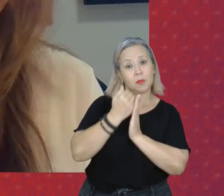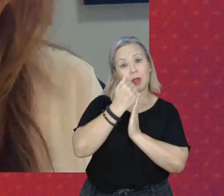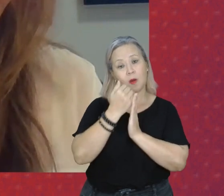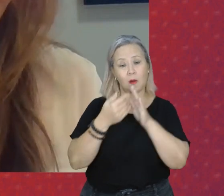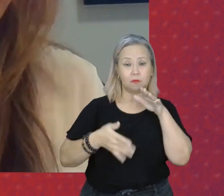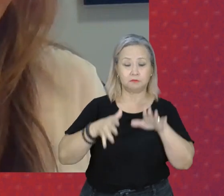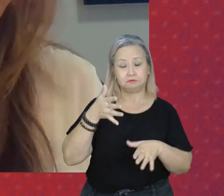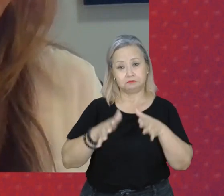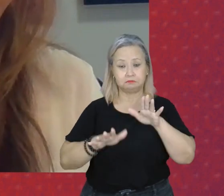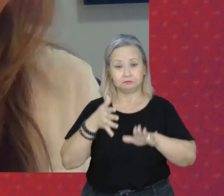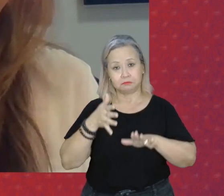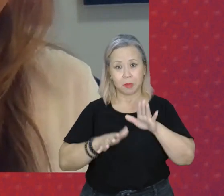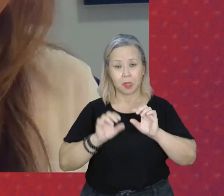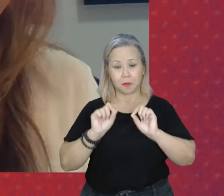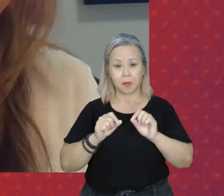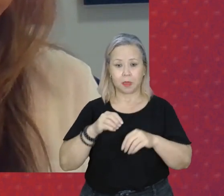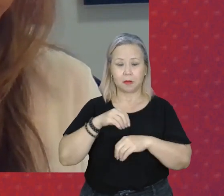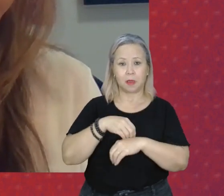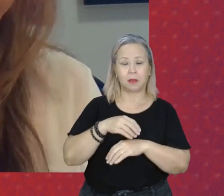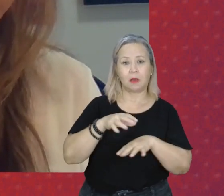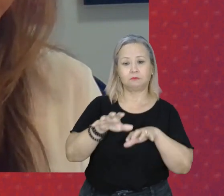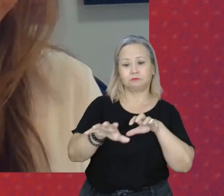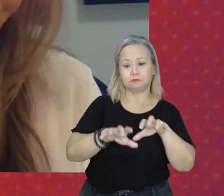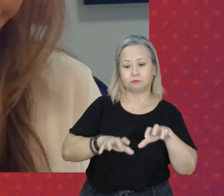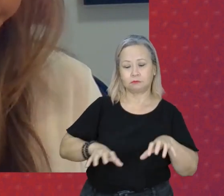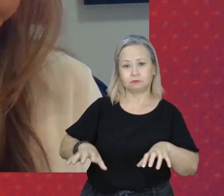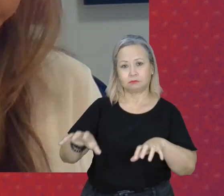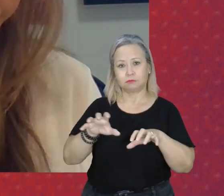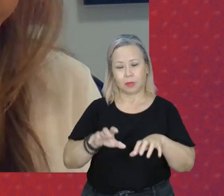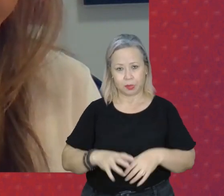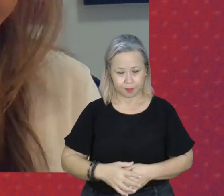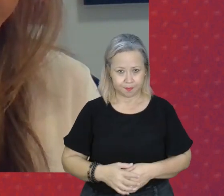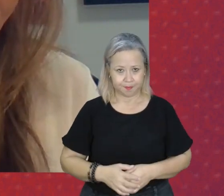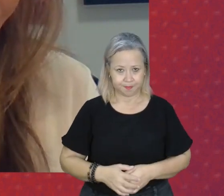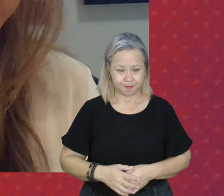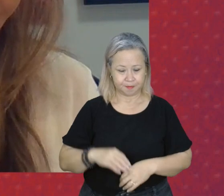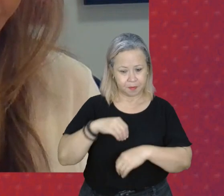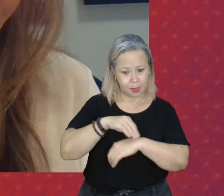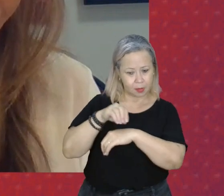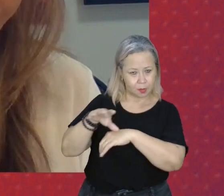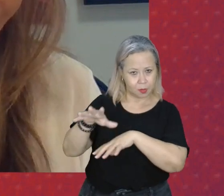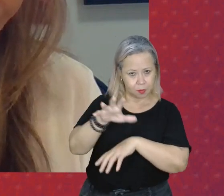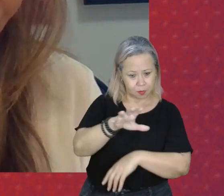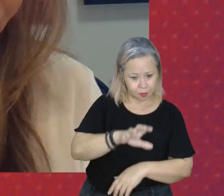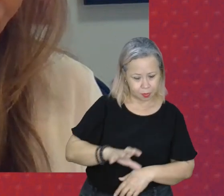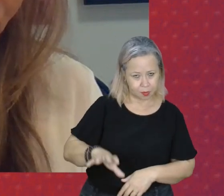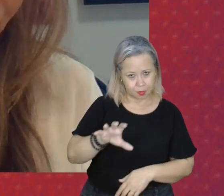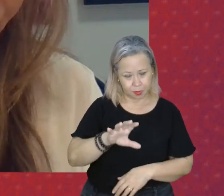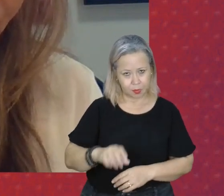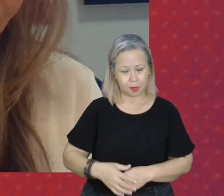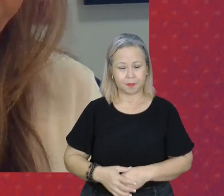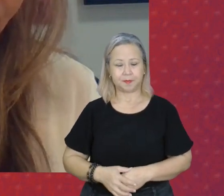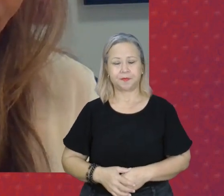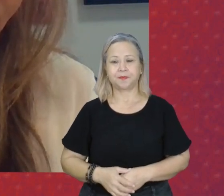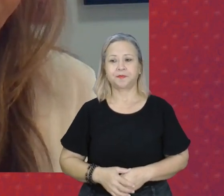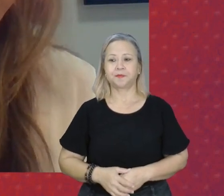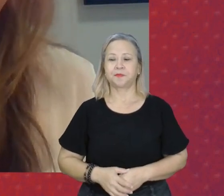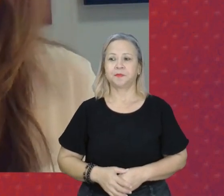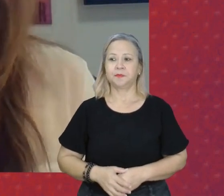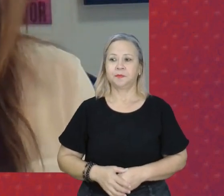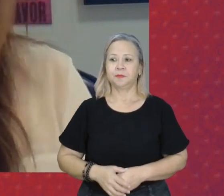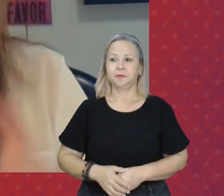então vai depender aí da distribuição regional. Então, Deixa eu ver o que mais que eu anotei aqui para dividir com